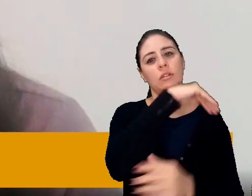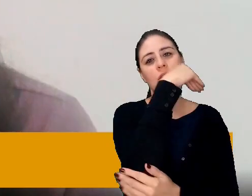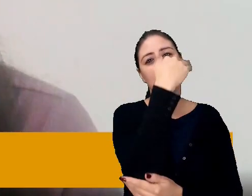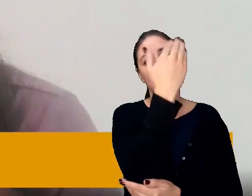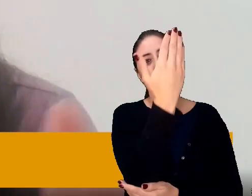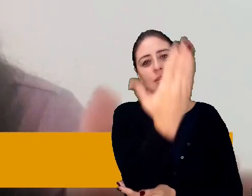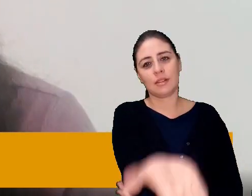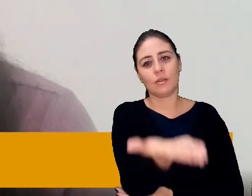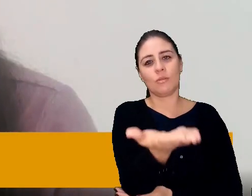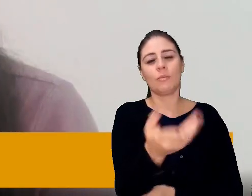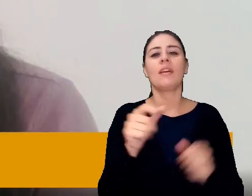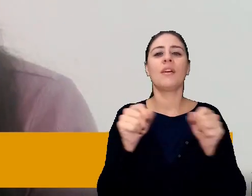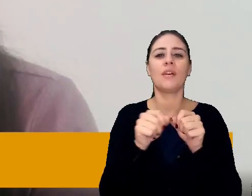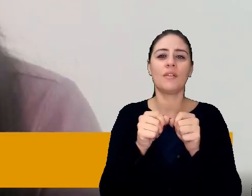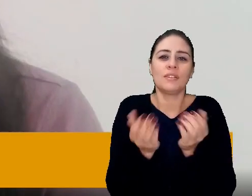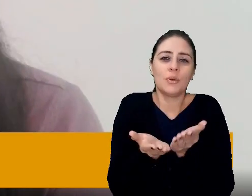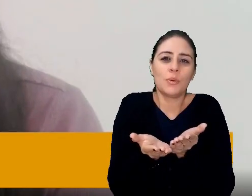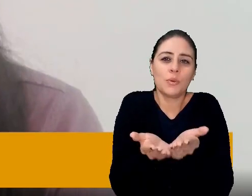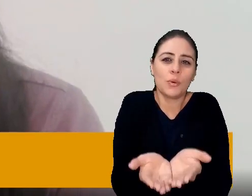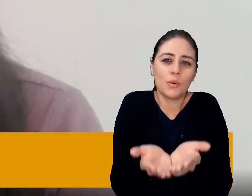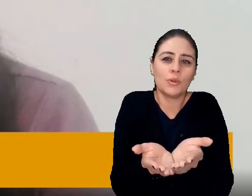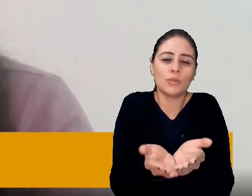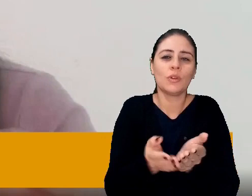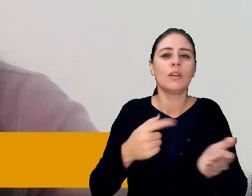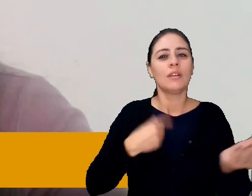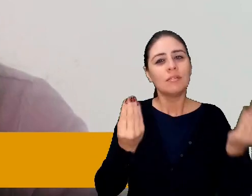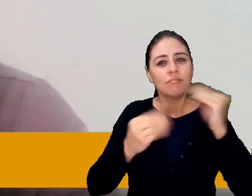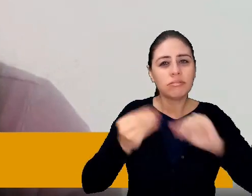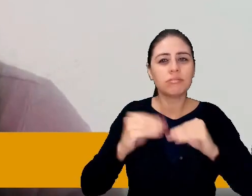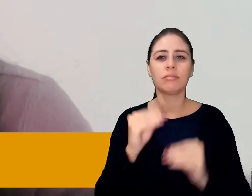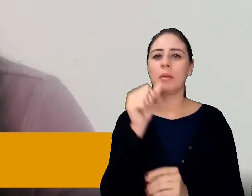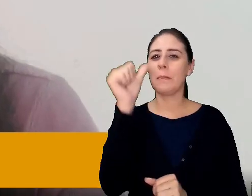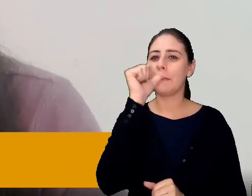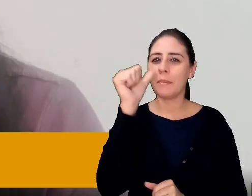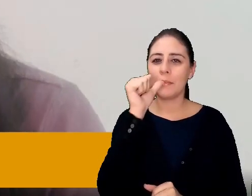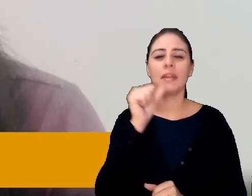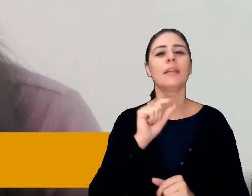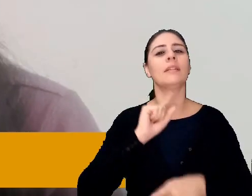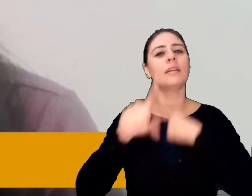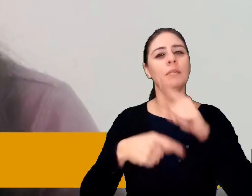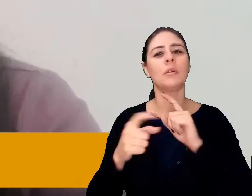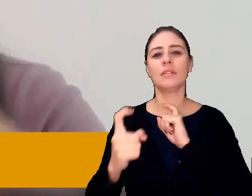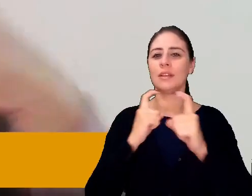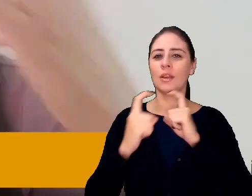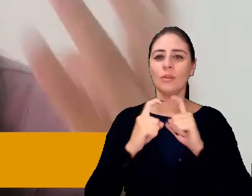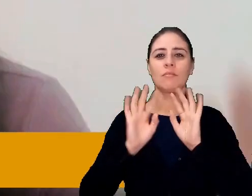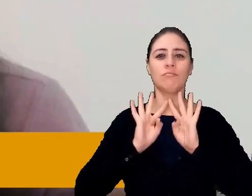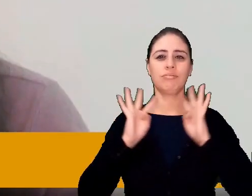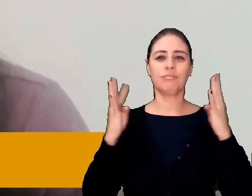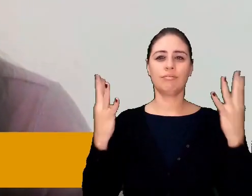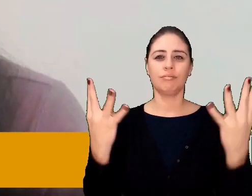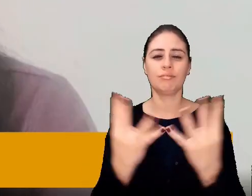um coxo, para prepararem a bebida do Kiki, para daí os caingangues se reunirem, comemorarem